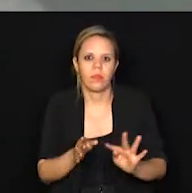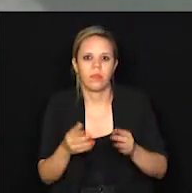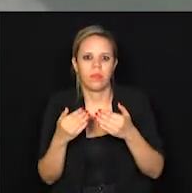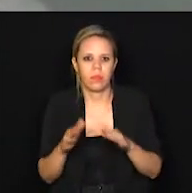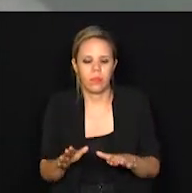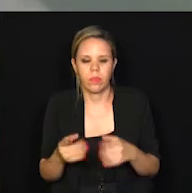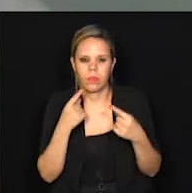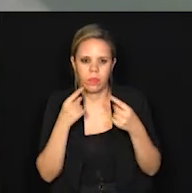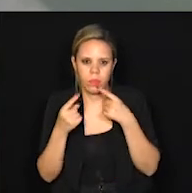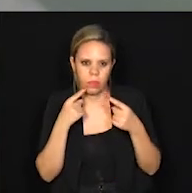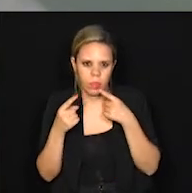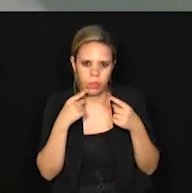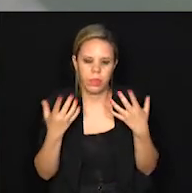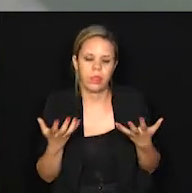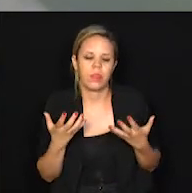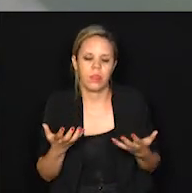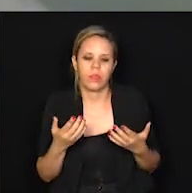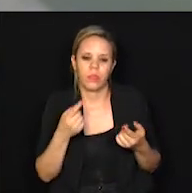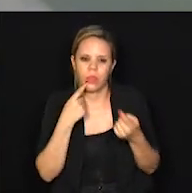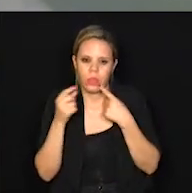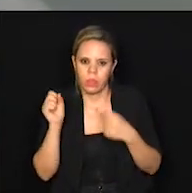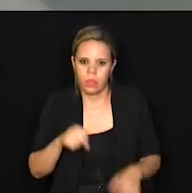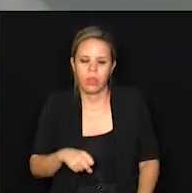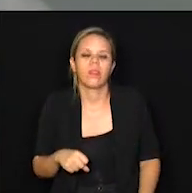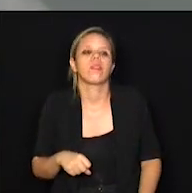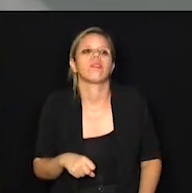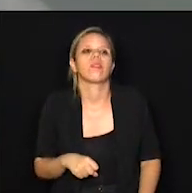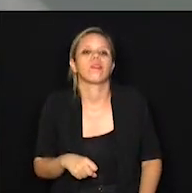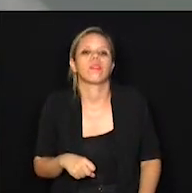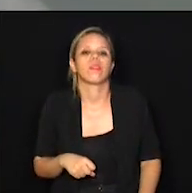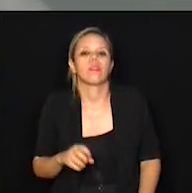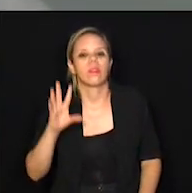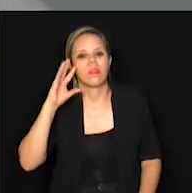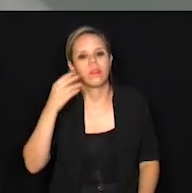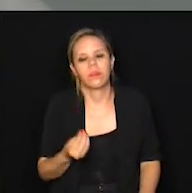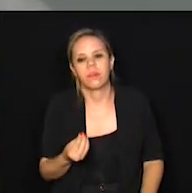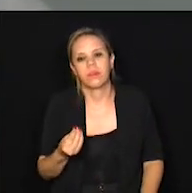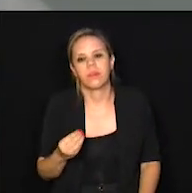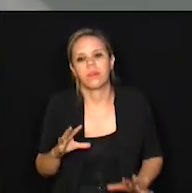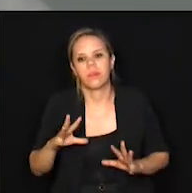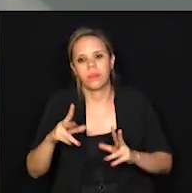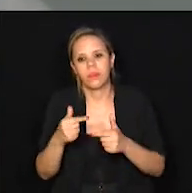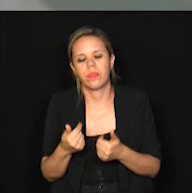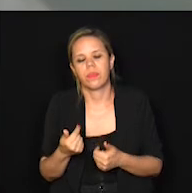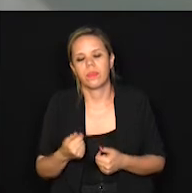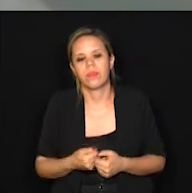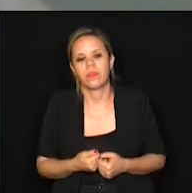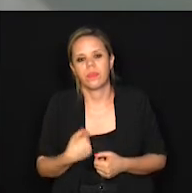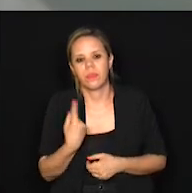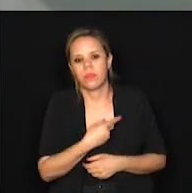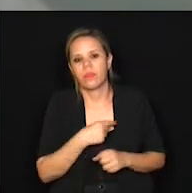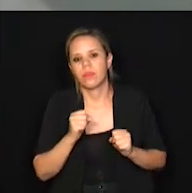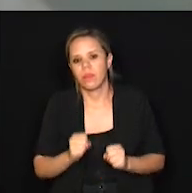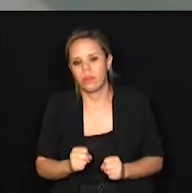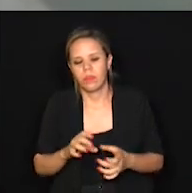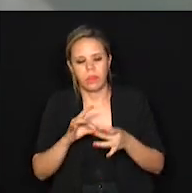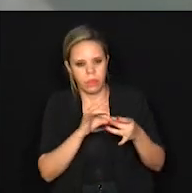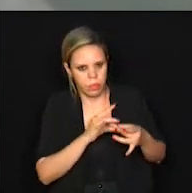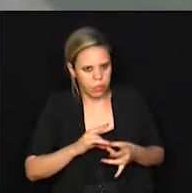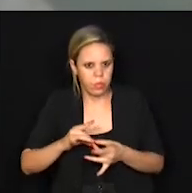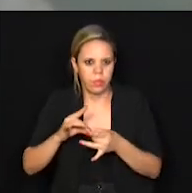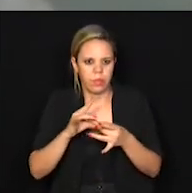pessoas infectadas? E essas crianças das escolas particulares, por exemplo, não que seja uma, né,